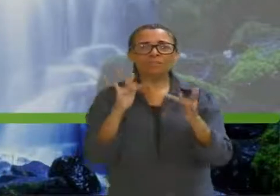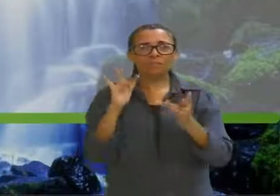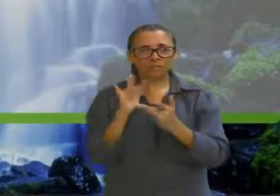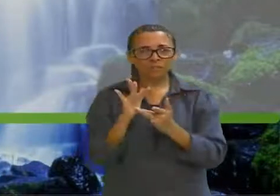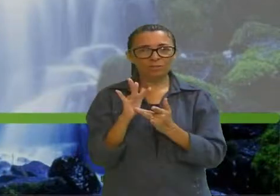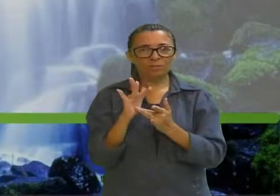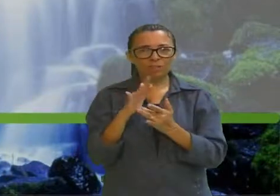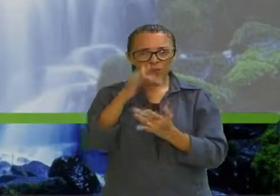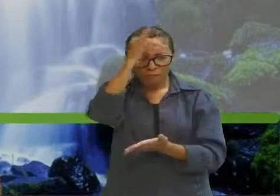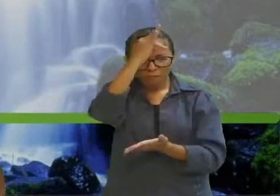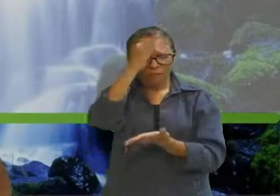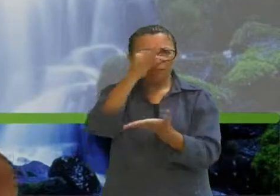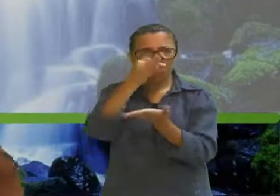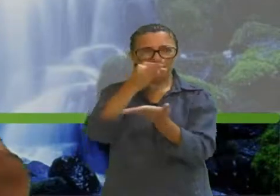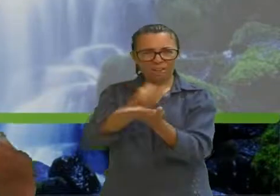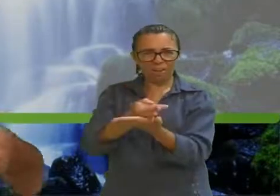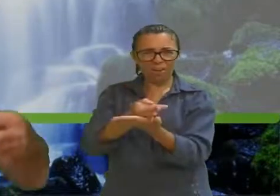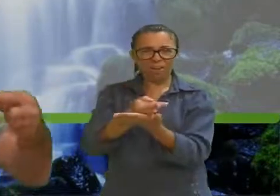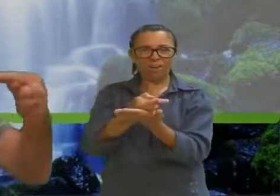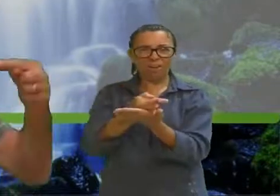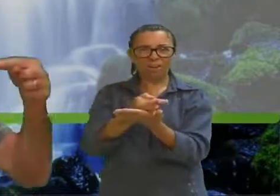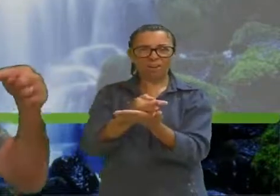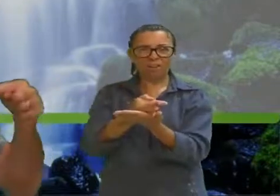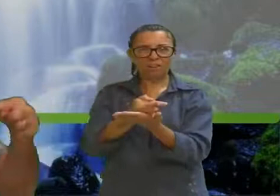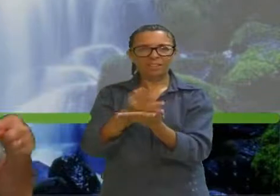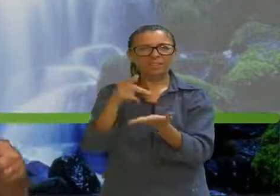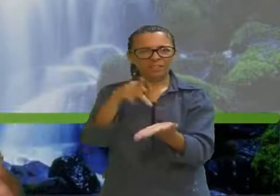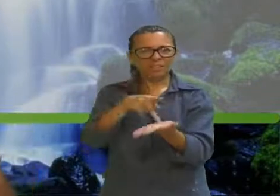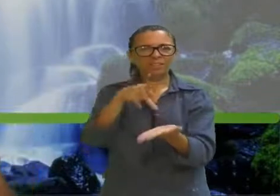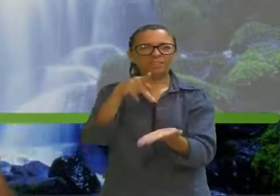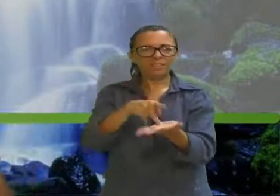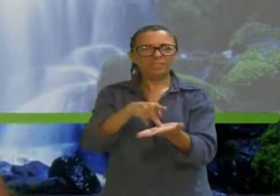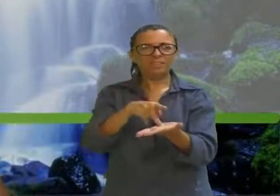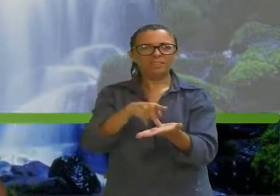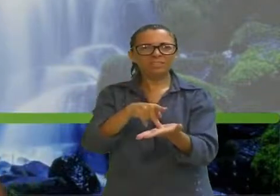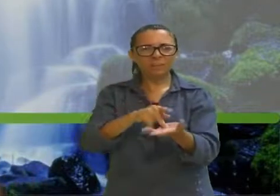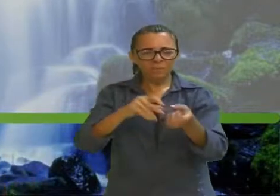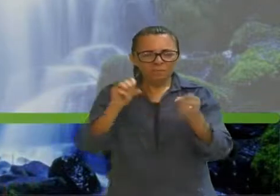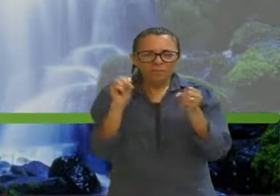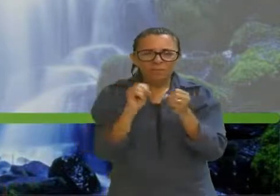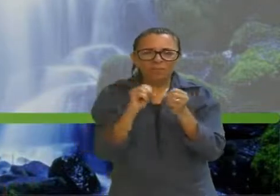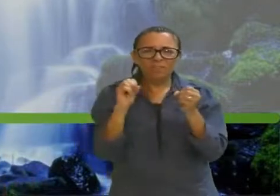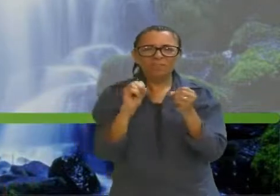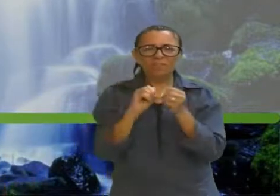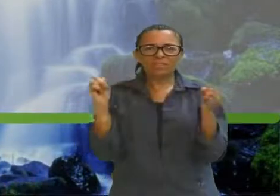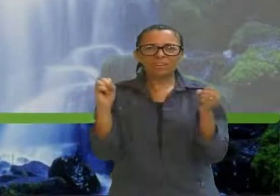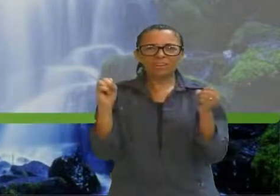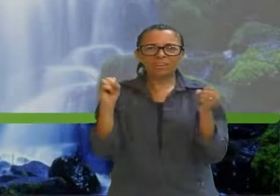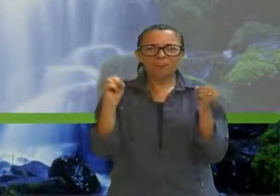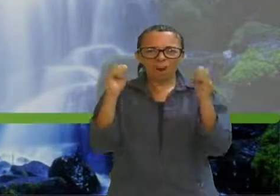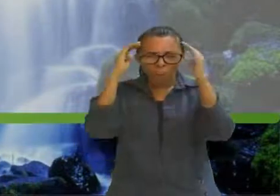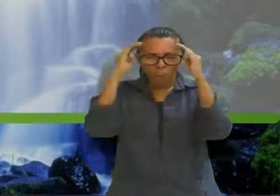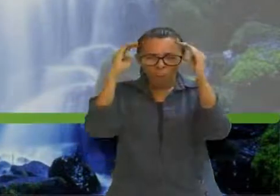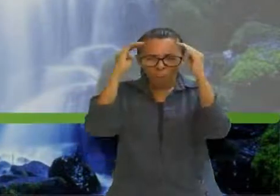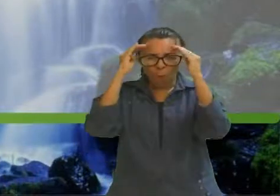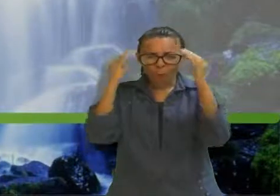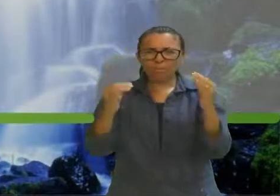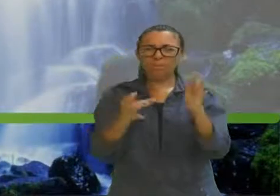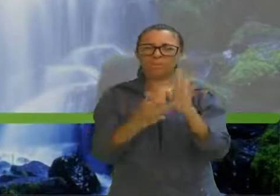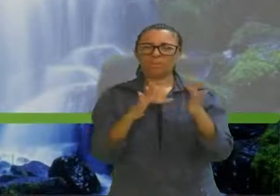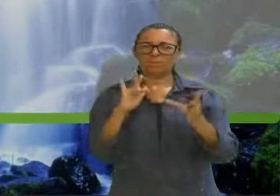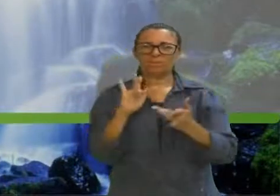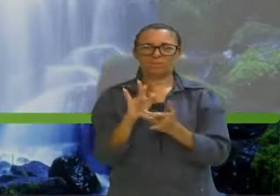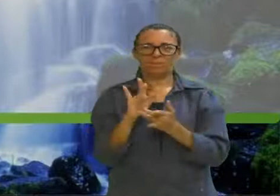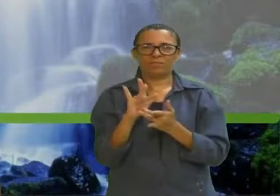uma fé que é do fazer e não uma fé daquela que